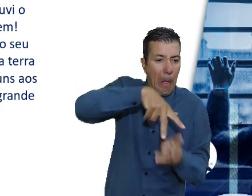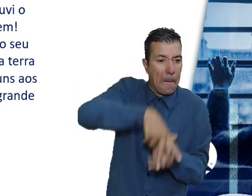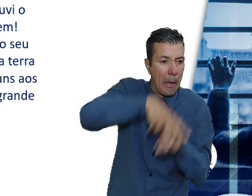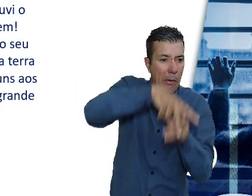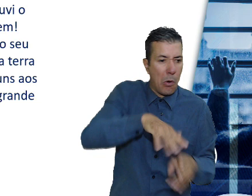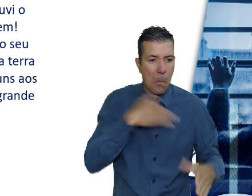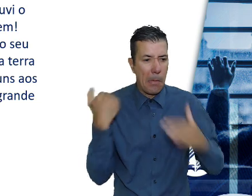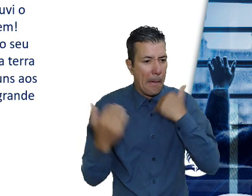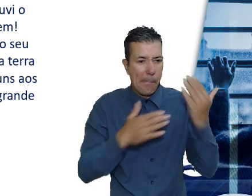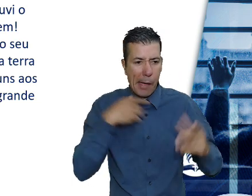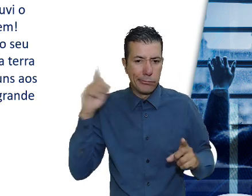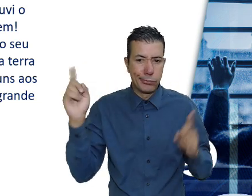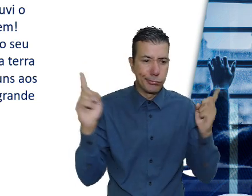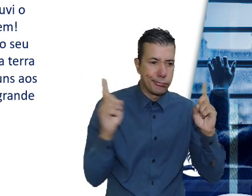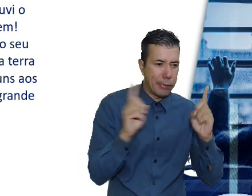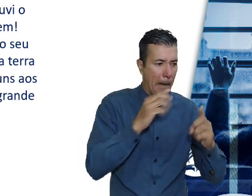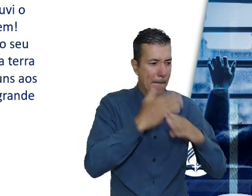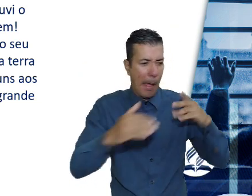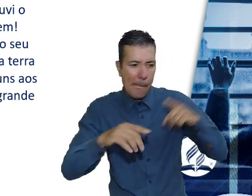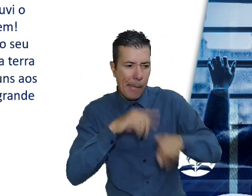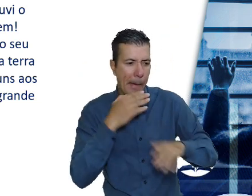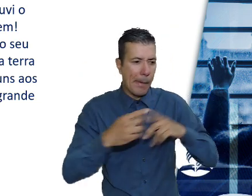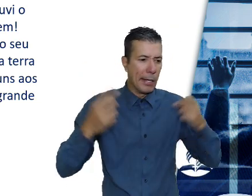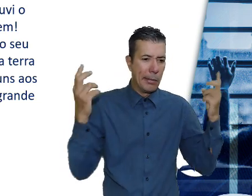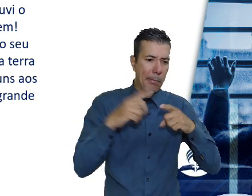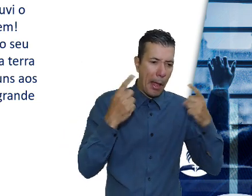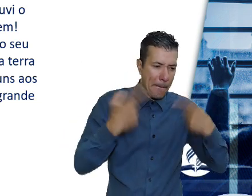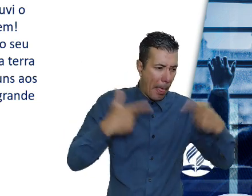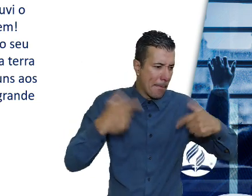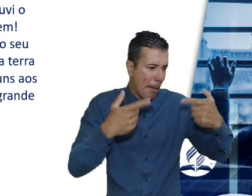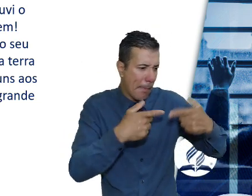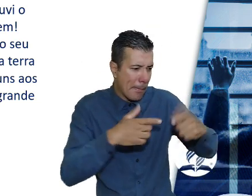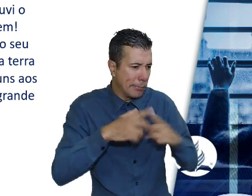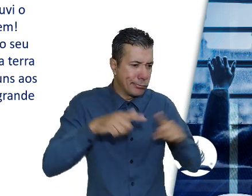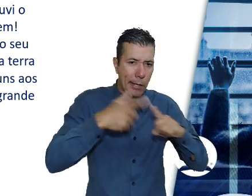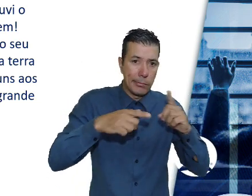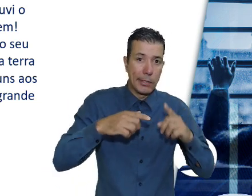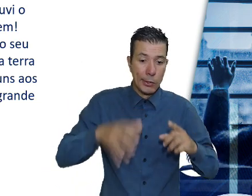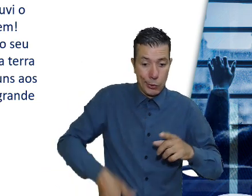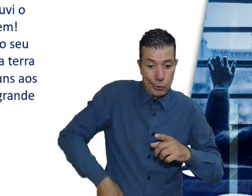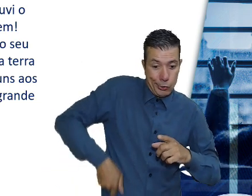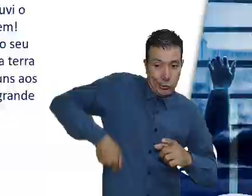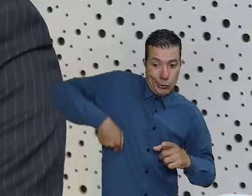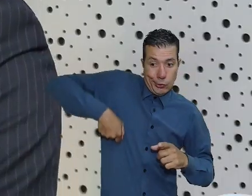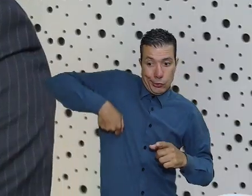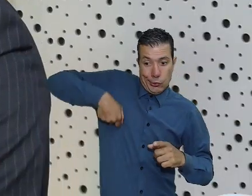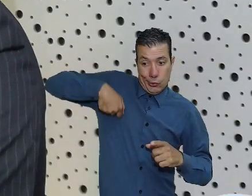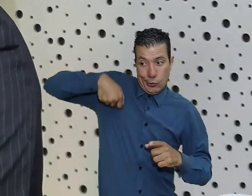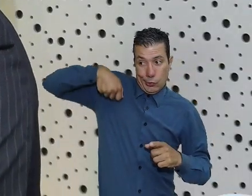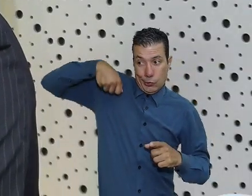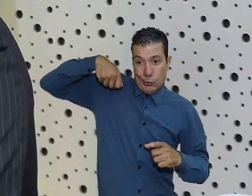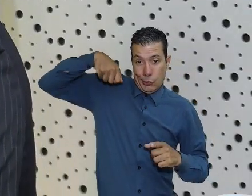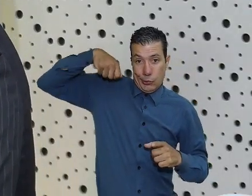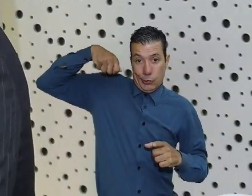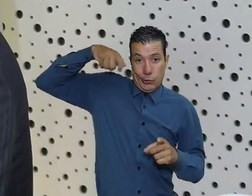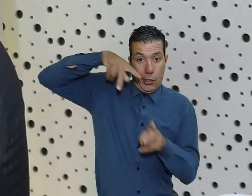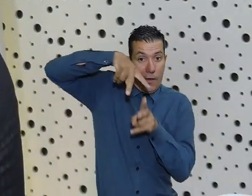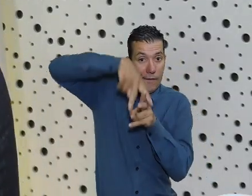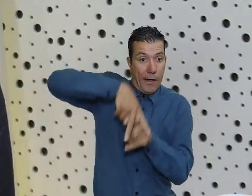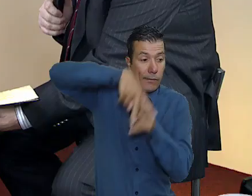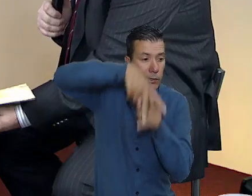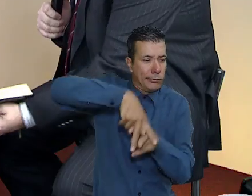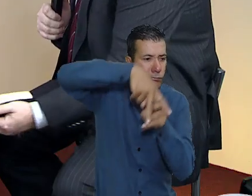matassem uns aos outros. Também lhe foi dada uma grande espada. Então, este cavalo